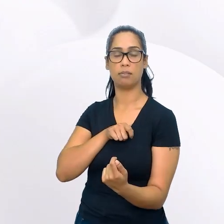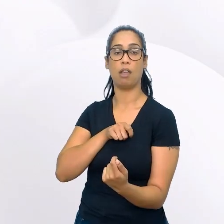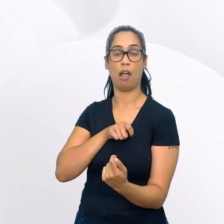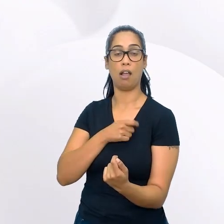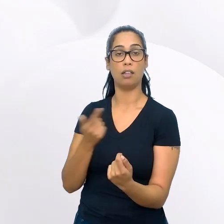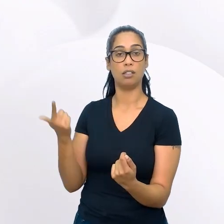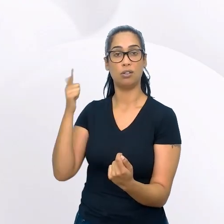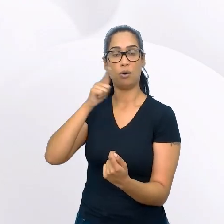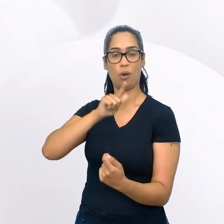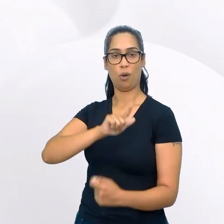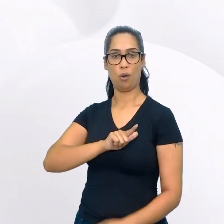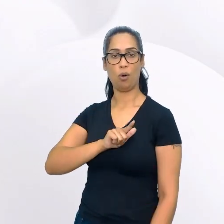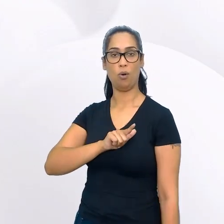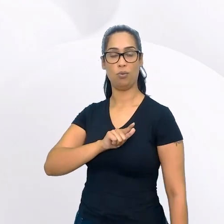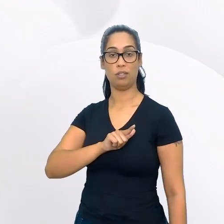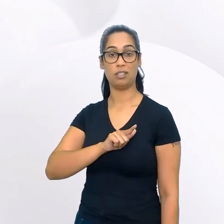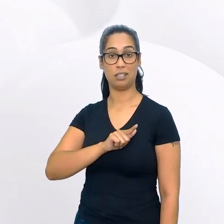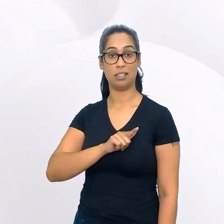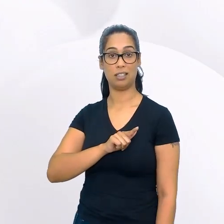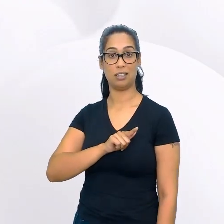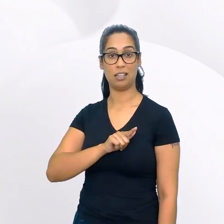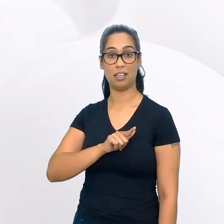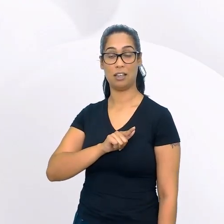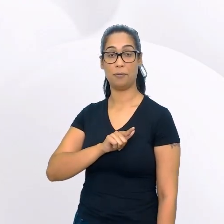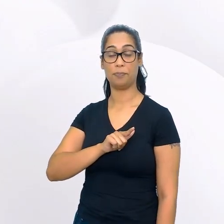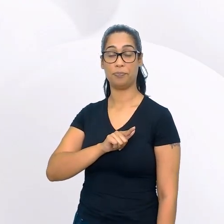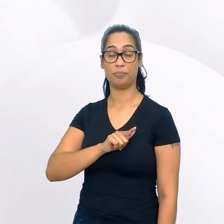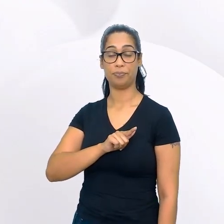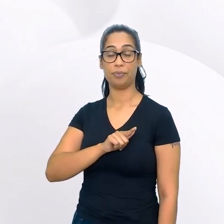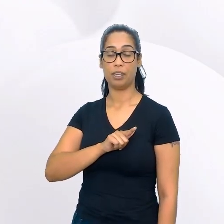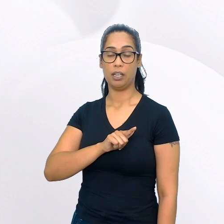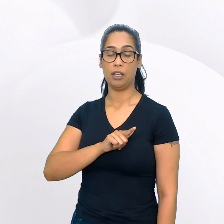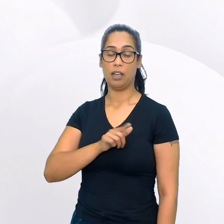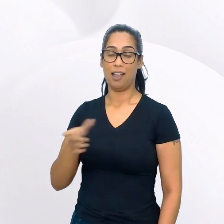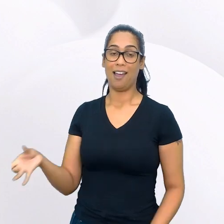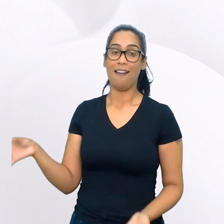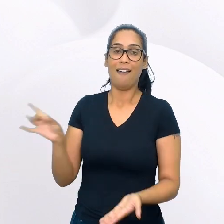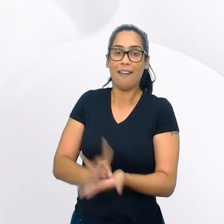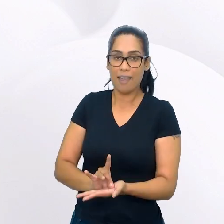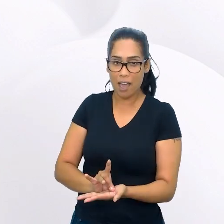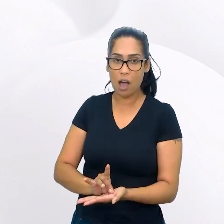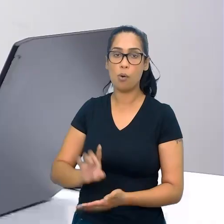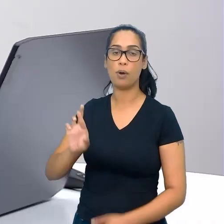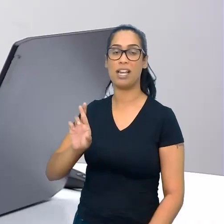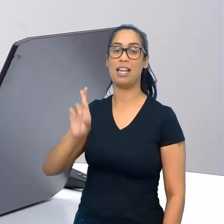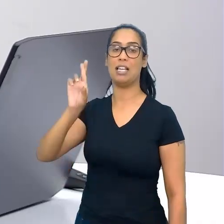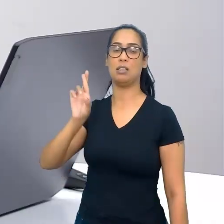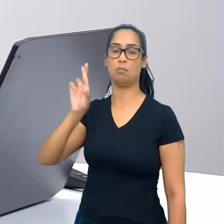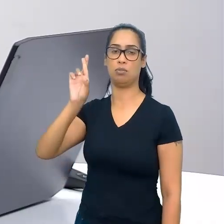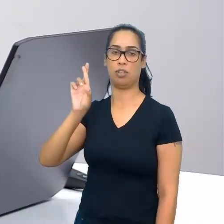papel na sala de aula né na escola seja significativo